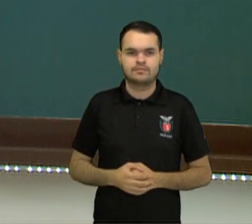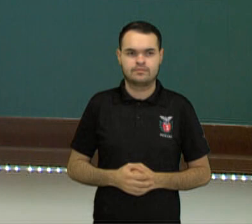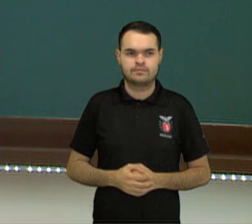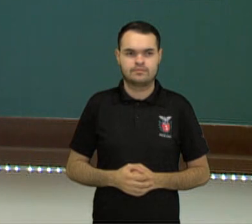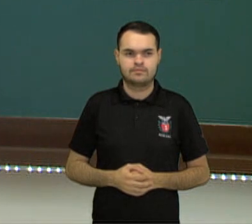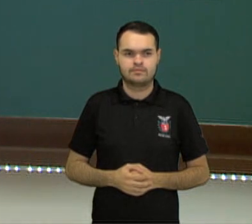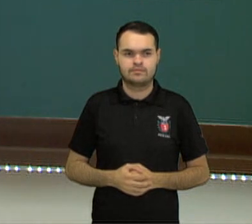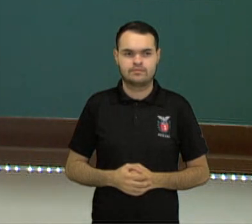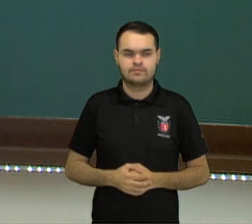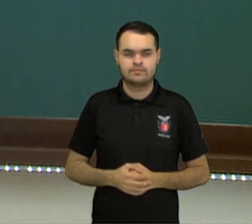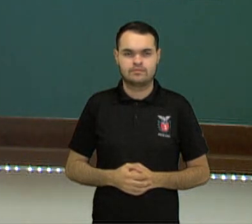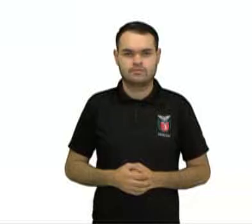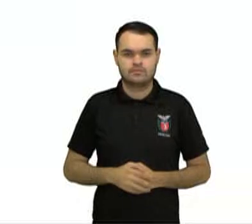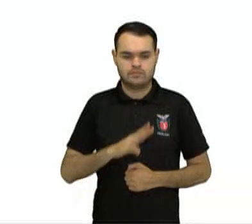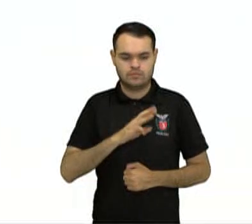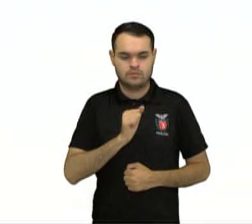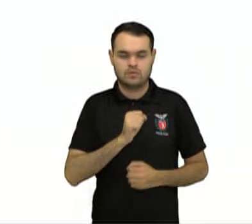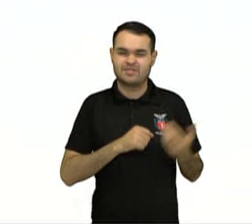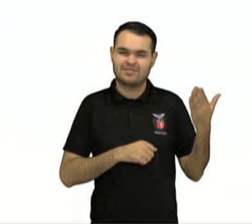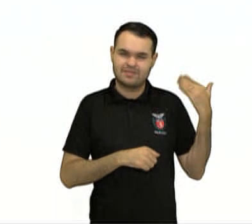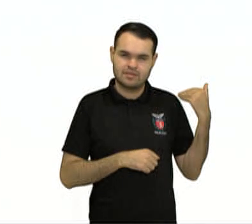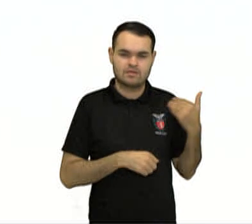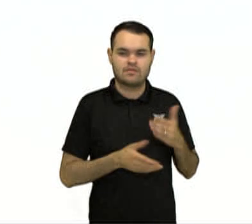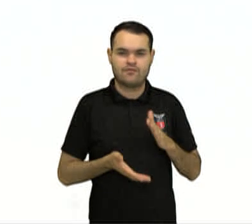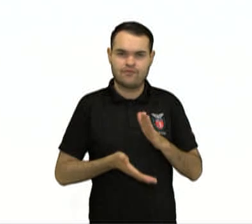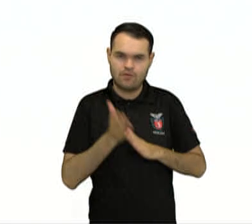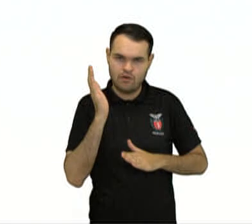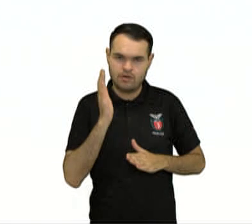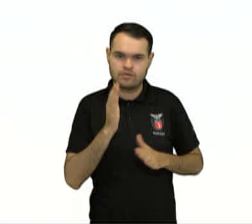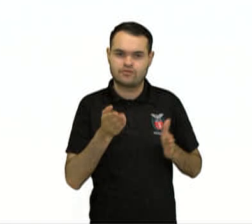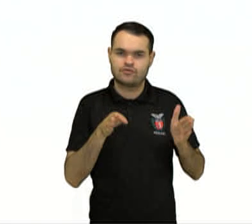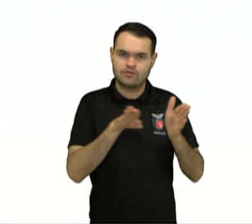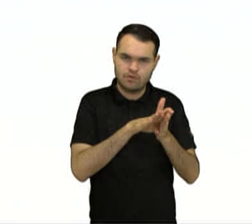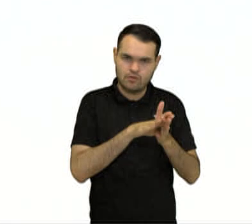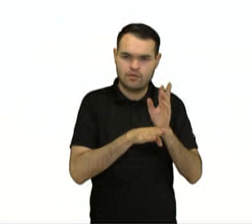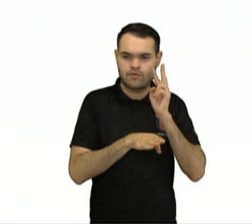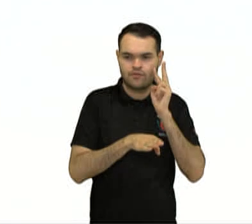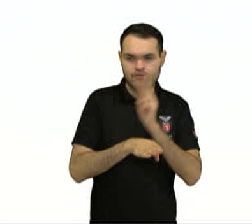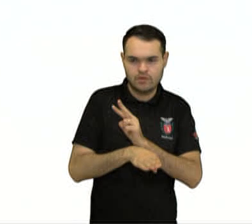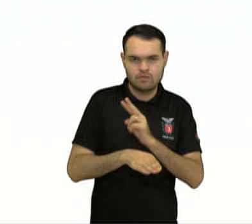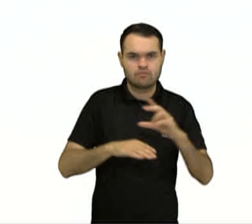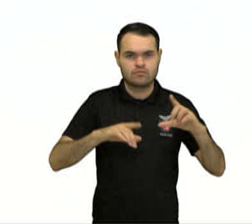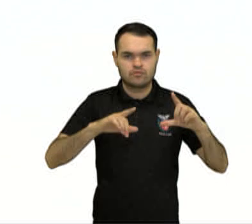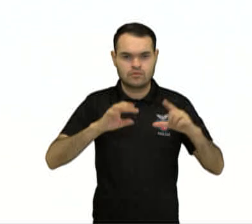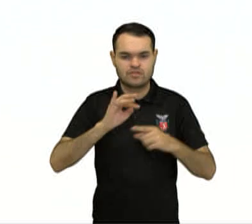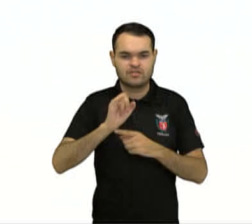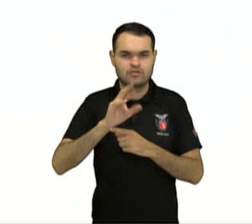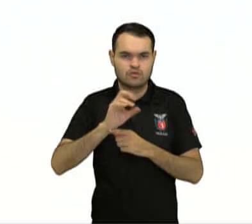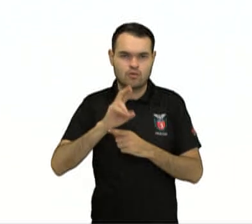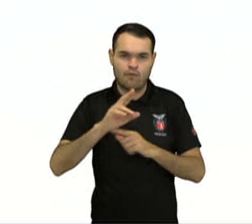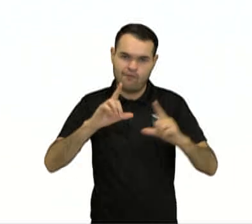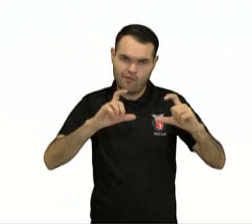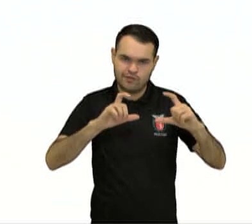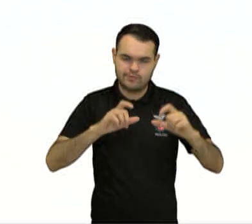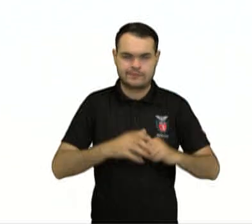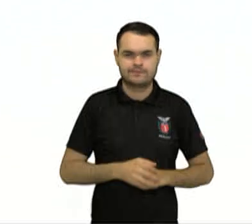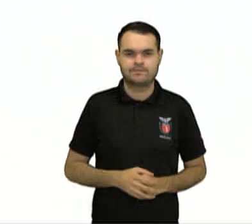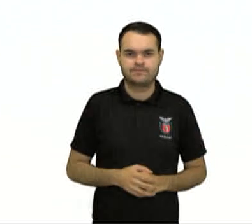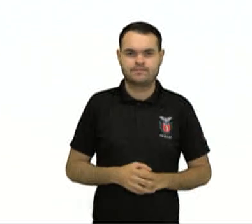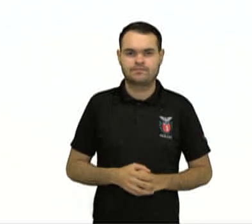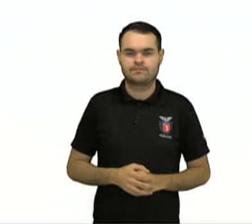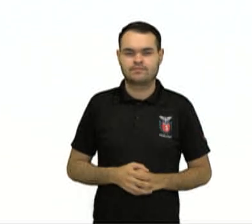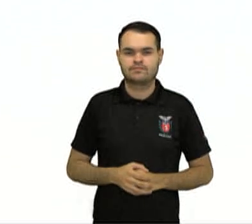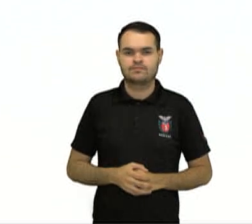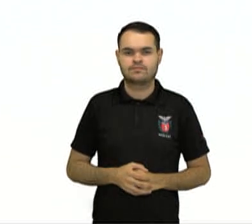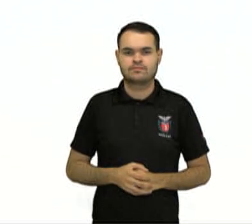and took. Né? Estava, foi, chegou, viu e tirou. Tá? Tirou foto lá.